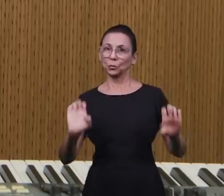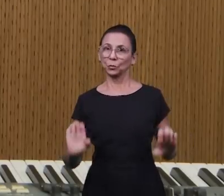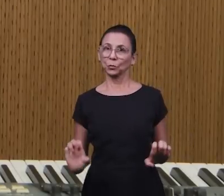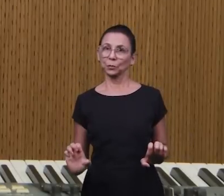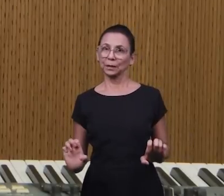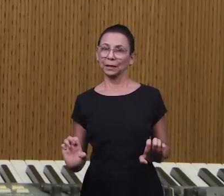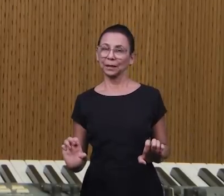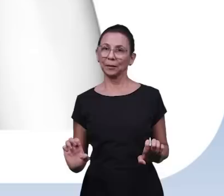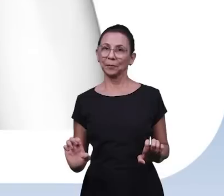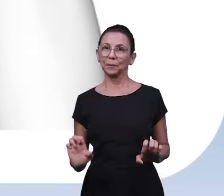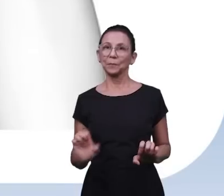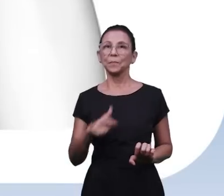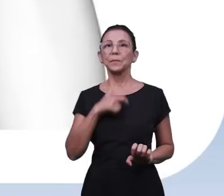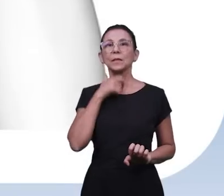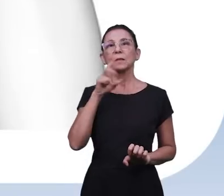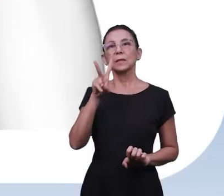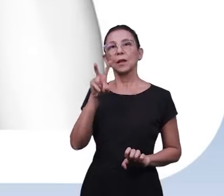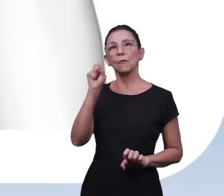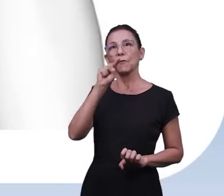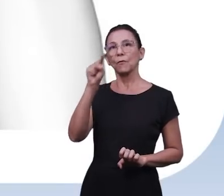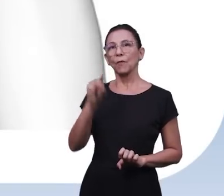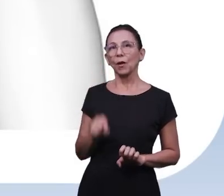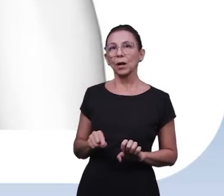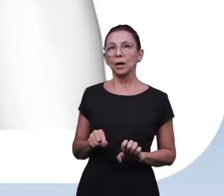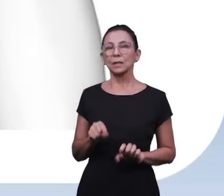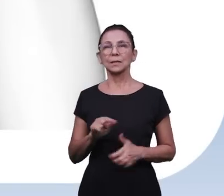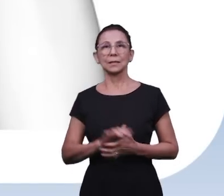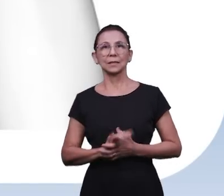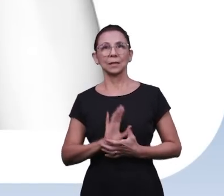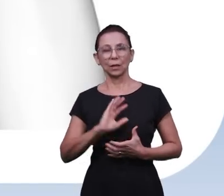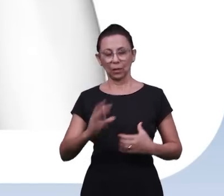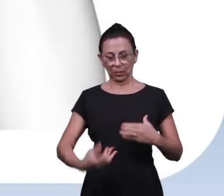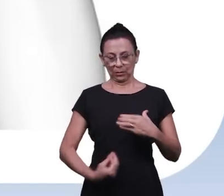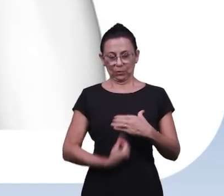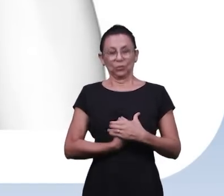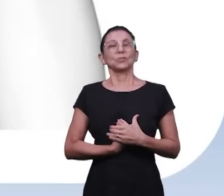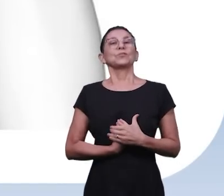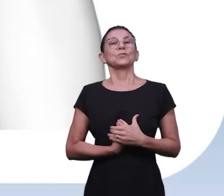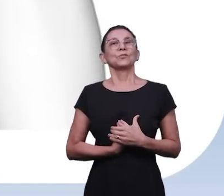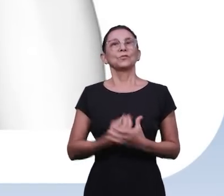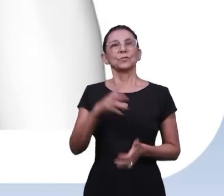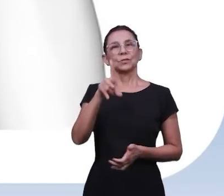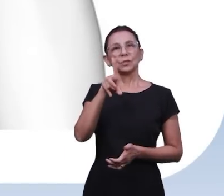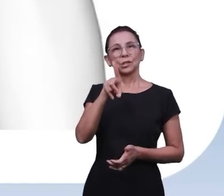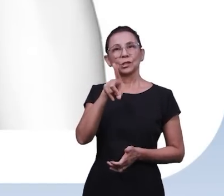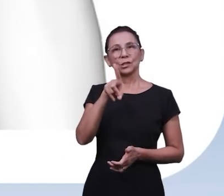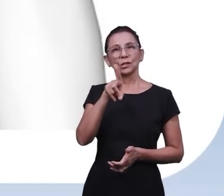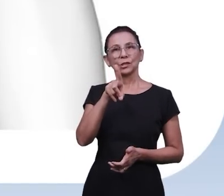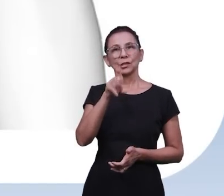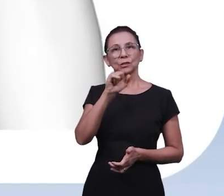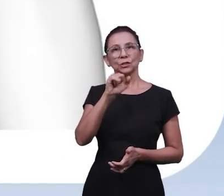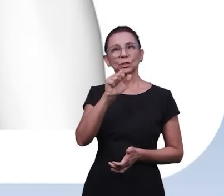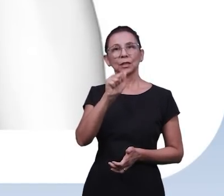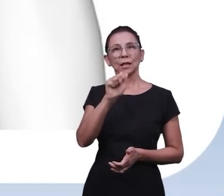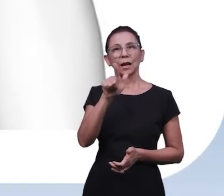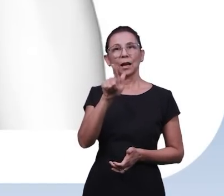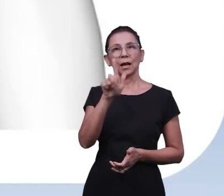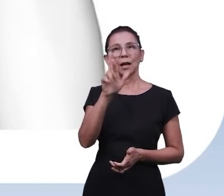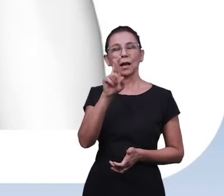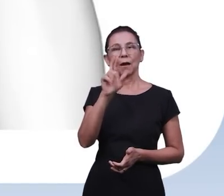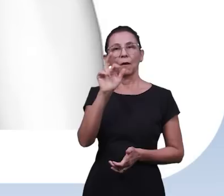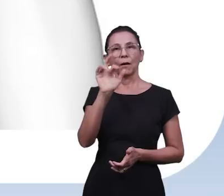do equilíbrio da nossa voz, o nosso diafragma. Ele precisa ser acionado, precisa ser